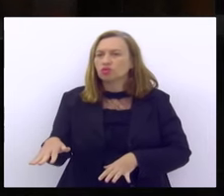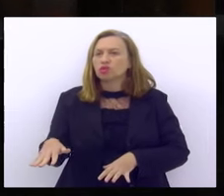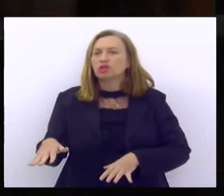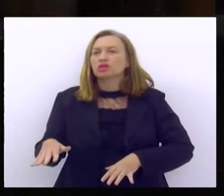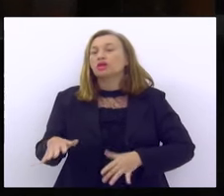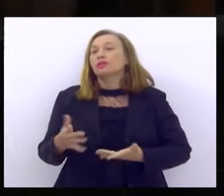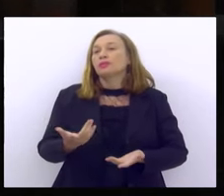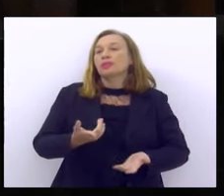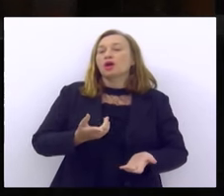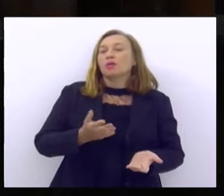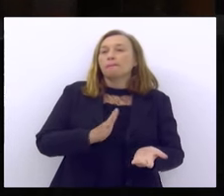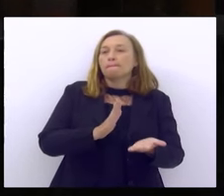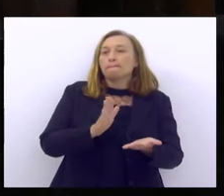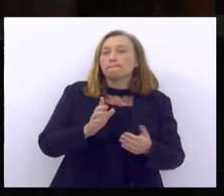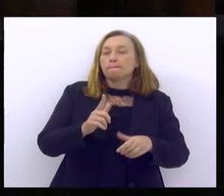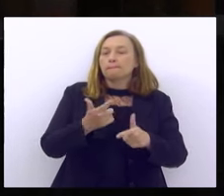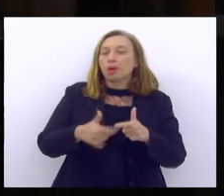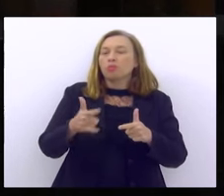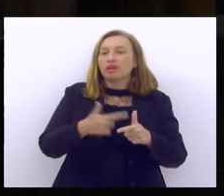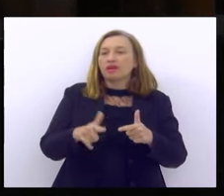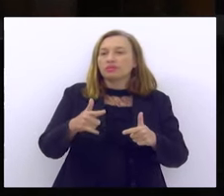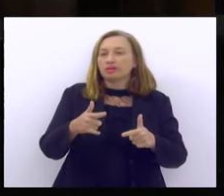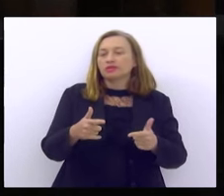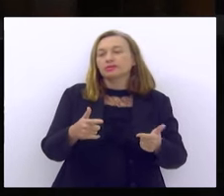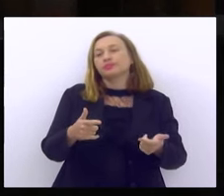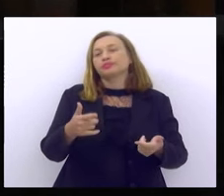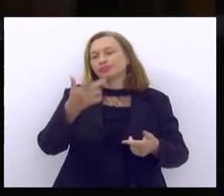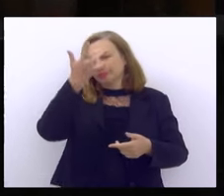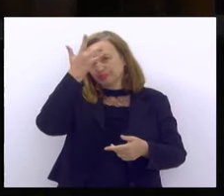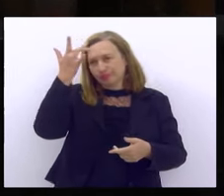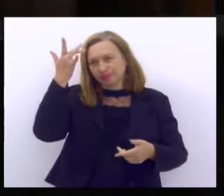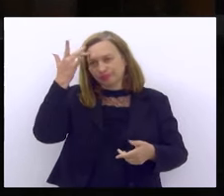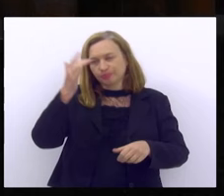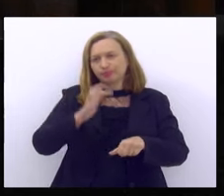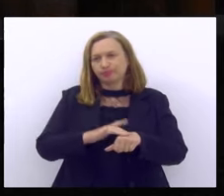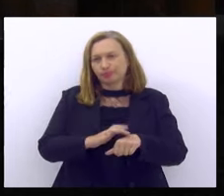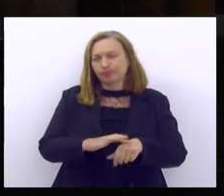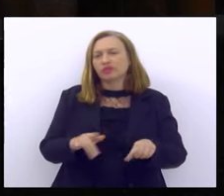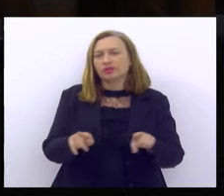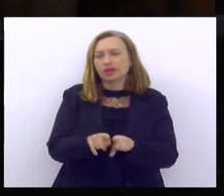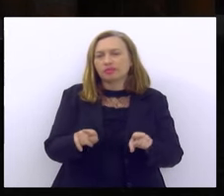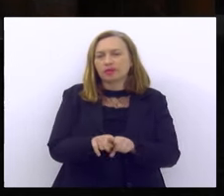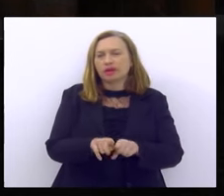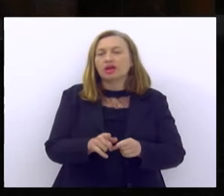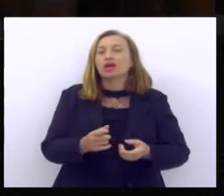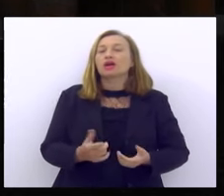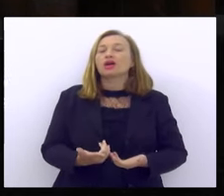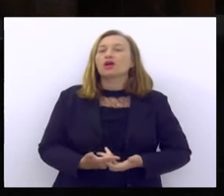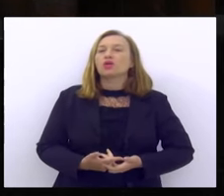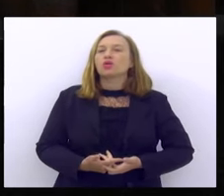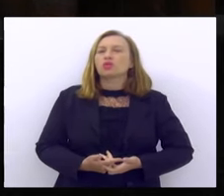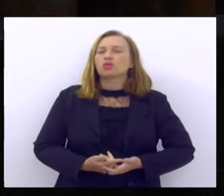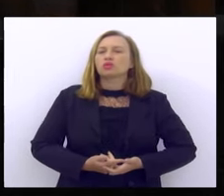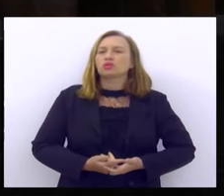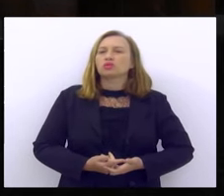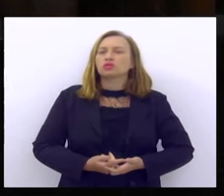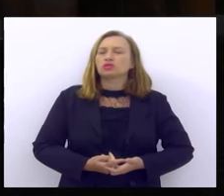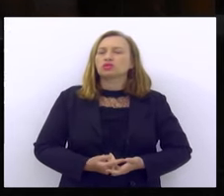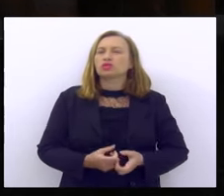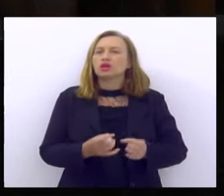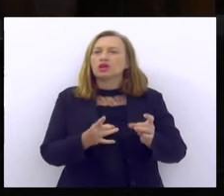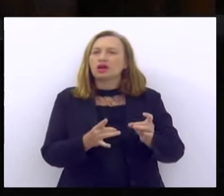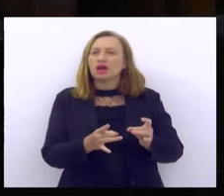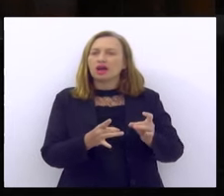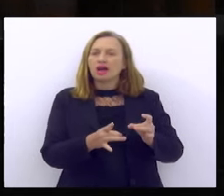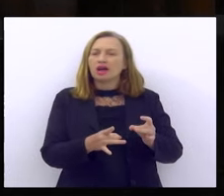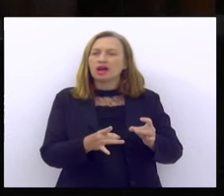hipertensão, diabetes e doenças mentais também. É considerado o comércio pulsante e pujante que